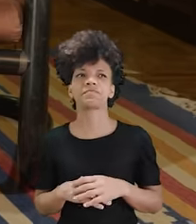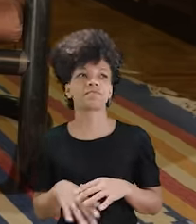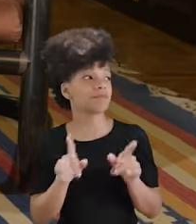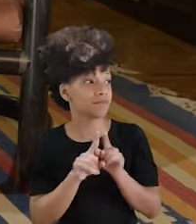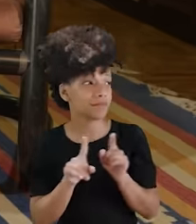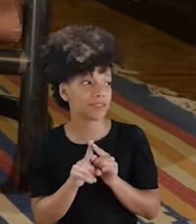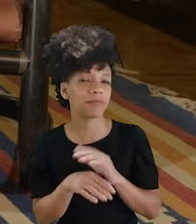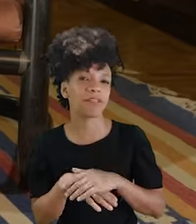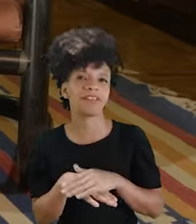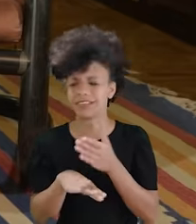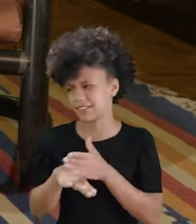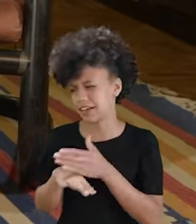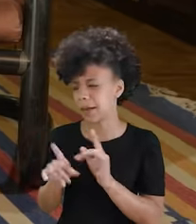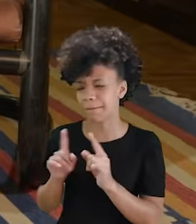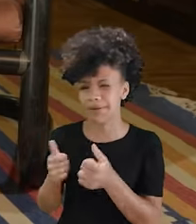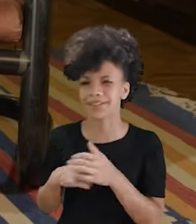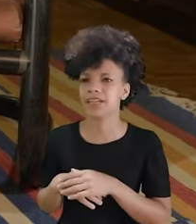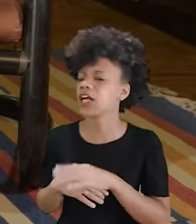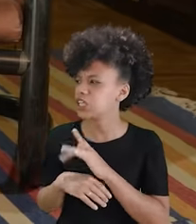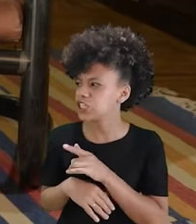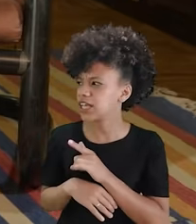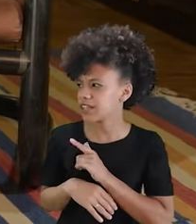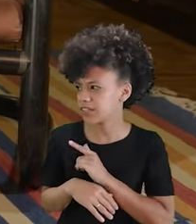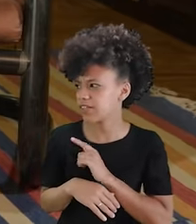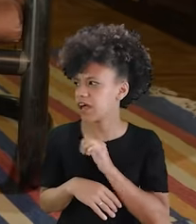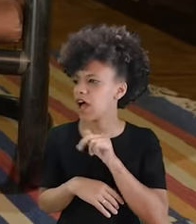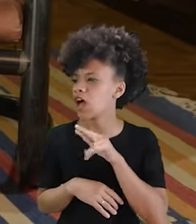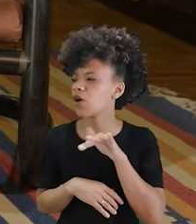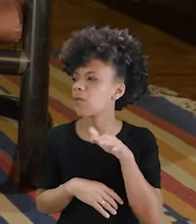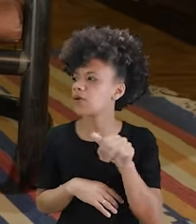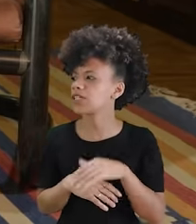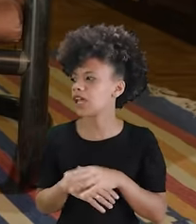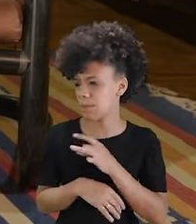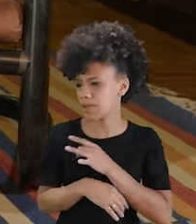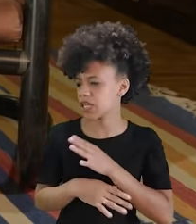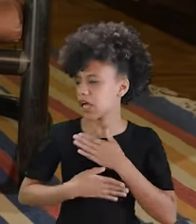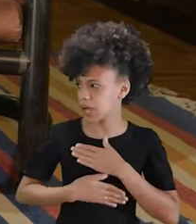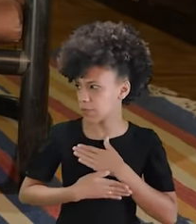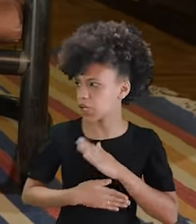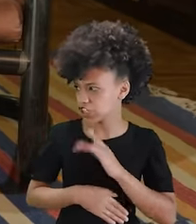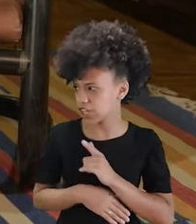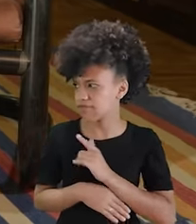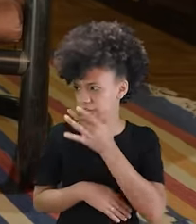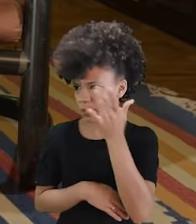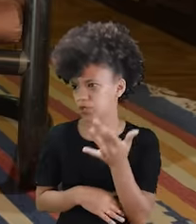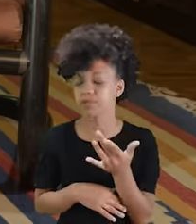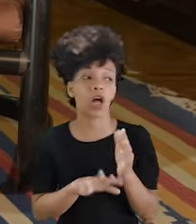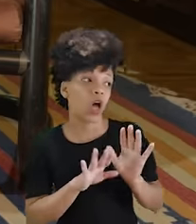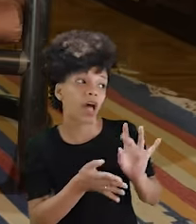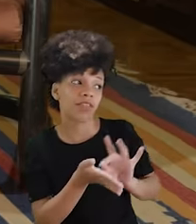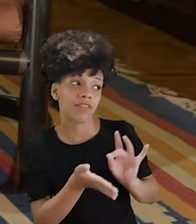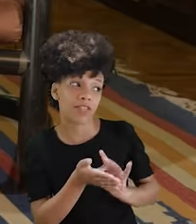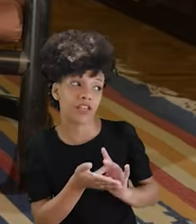eu tô assim meio que diz treinada vamos lá você já deu o almoço assim quando a pessoa com muito medo tem que acalmar já entrou gente